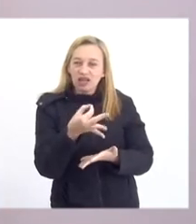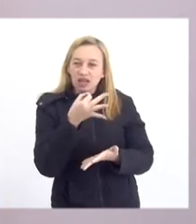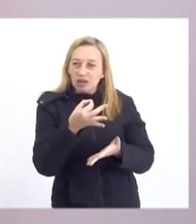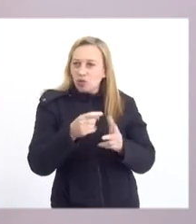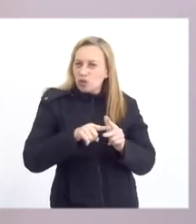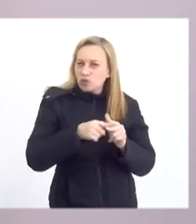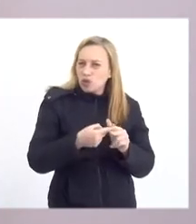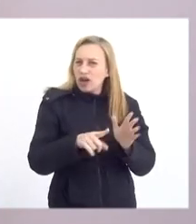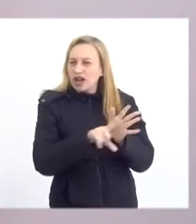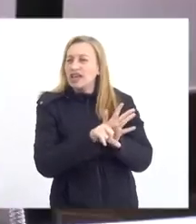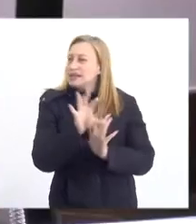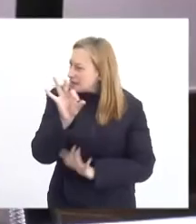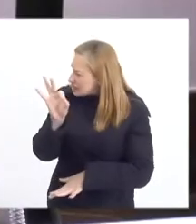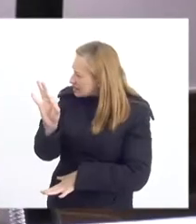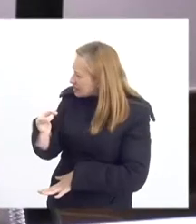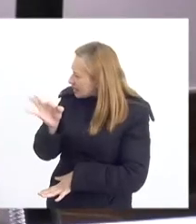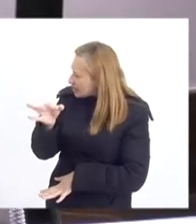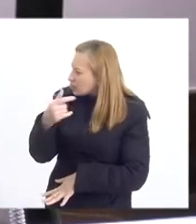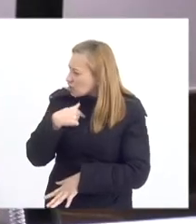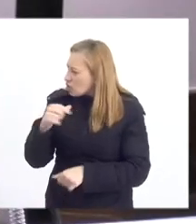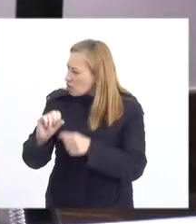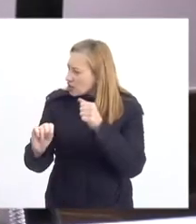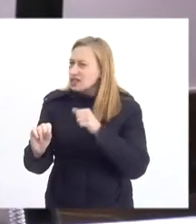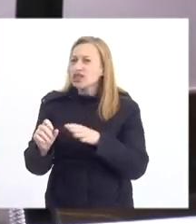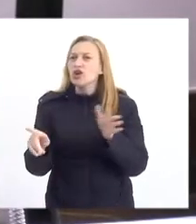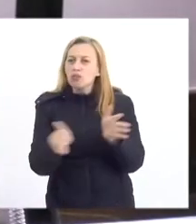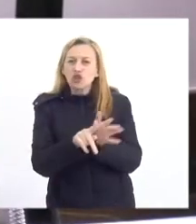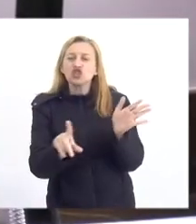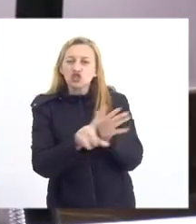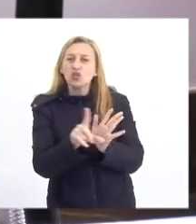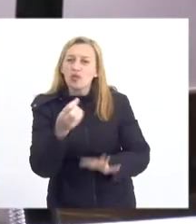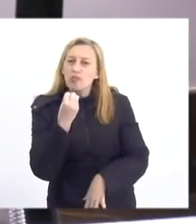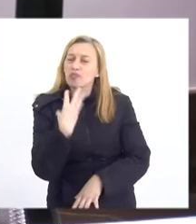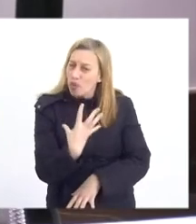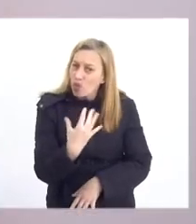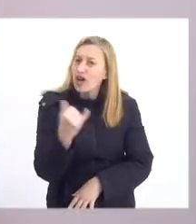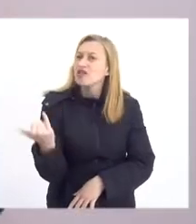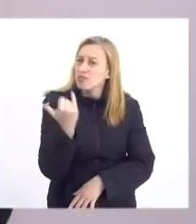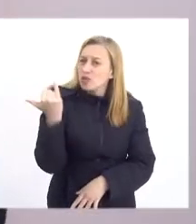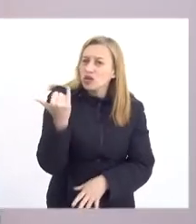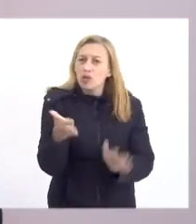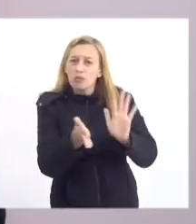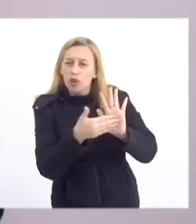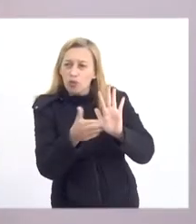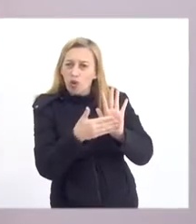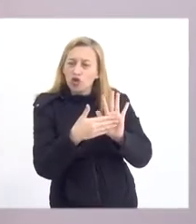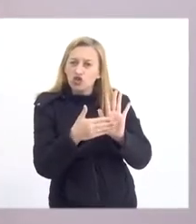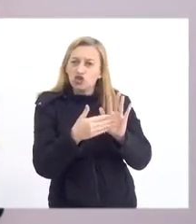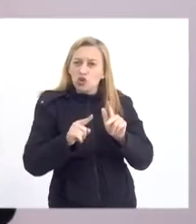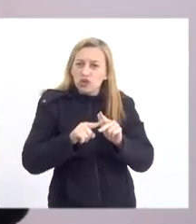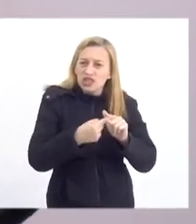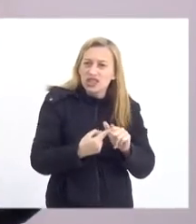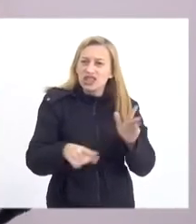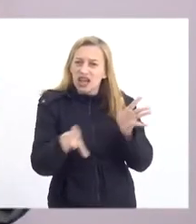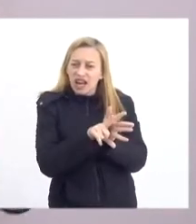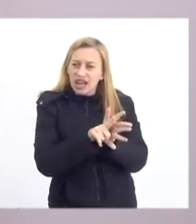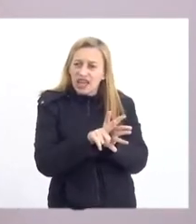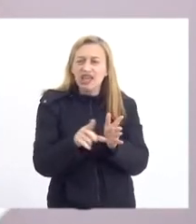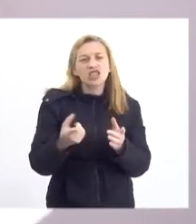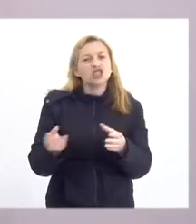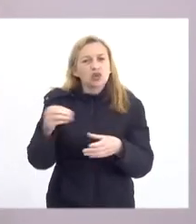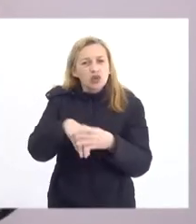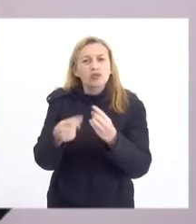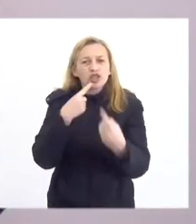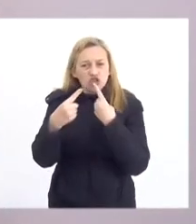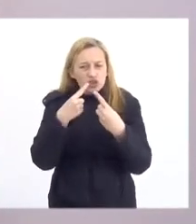lei. Não, é exatamente isso que eu vou fazer. E aí o projeto é bom, é importante. Exatamente. Faz uma proposta de voto alterando a lei, aí a gente coloca para votar. A